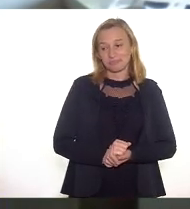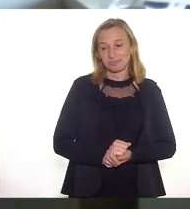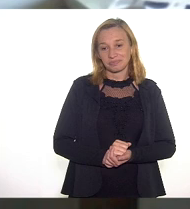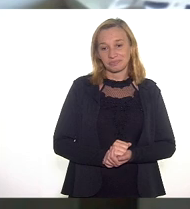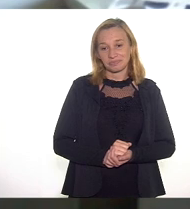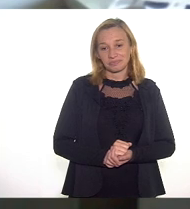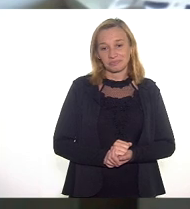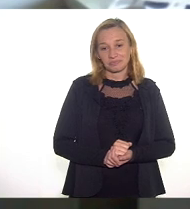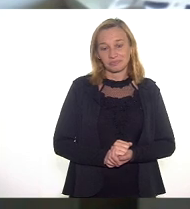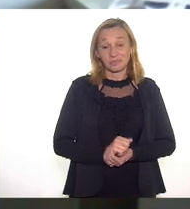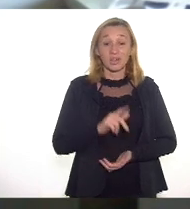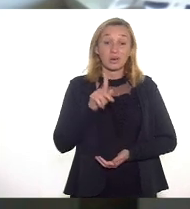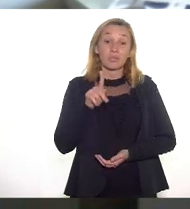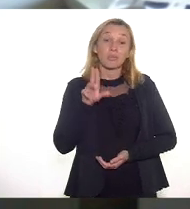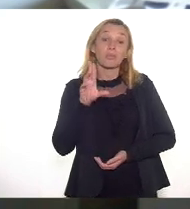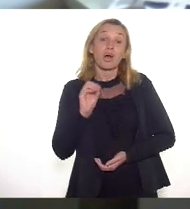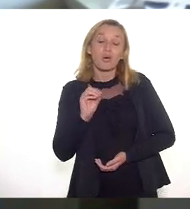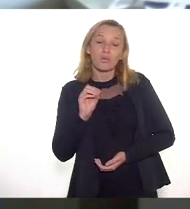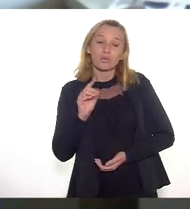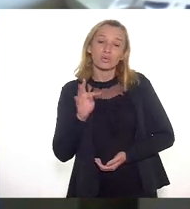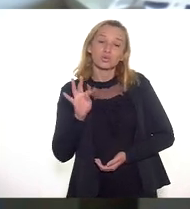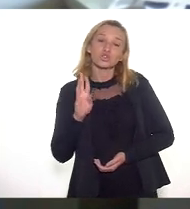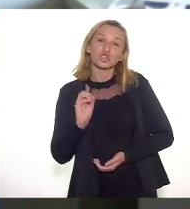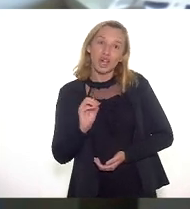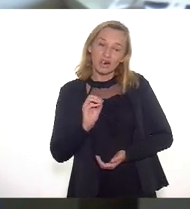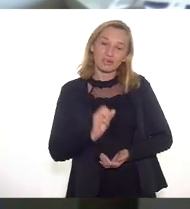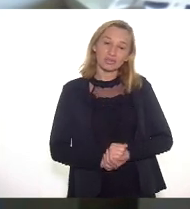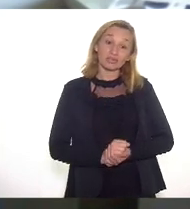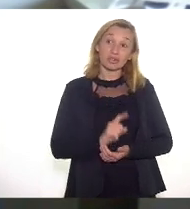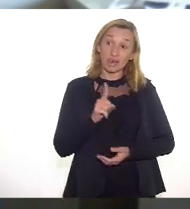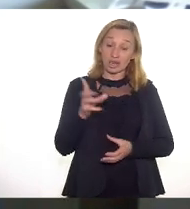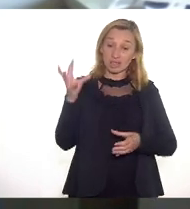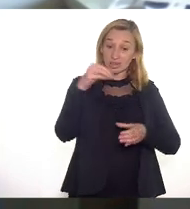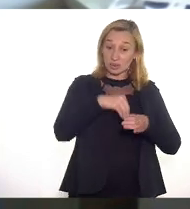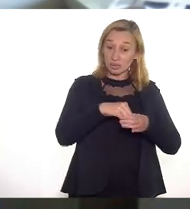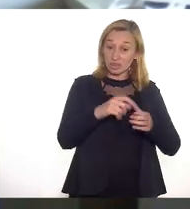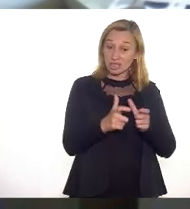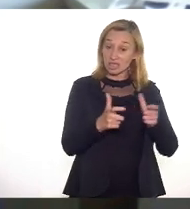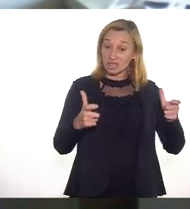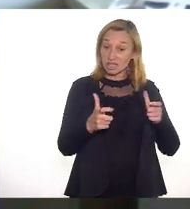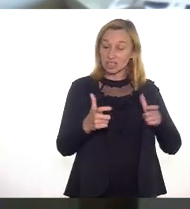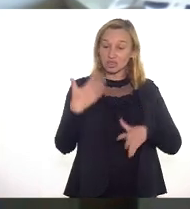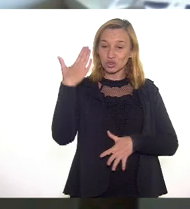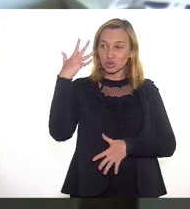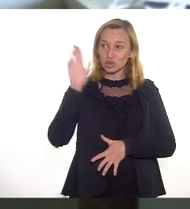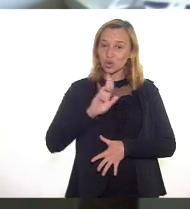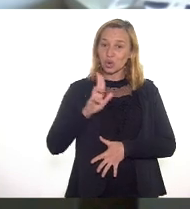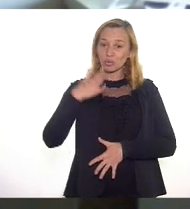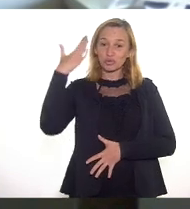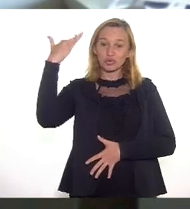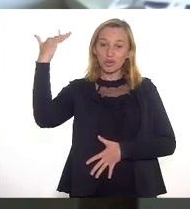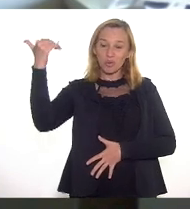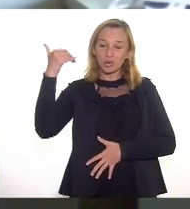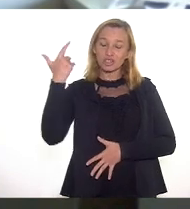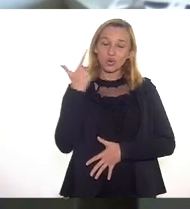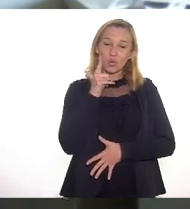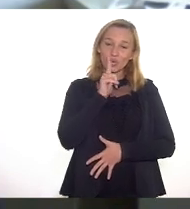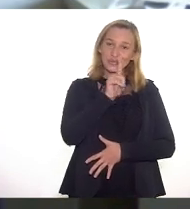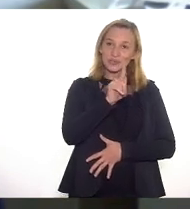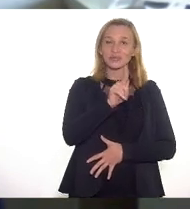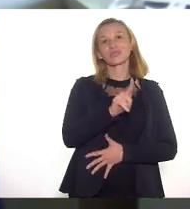E o Paulo Gustavo, ele se inseriu nesses grandes nomes, né, que